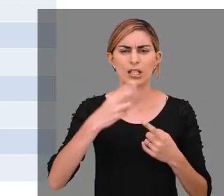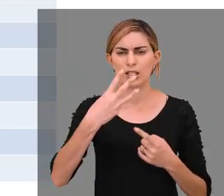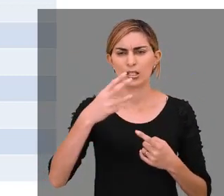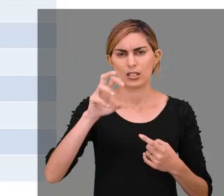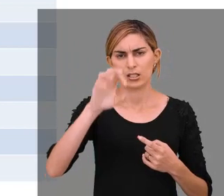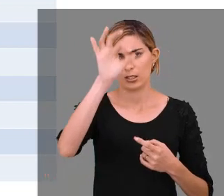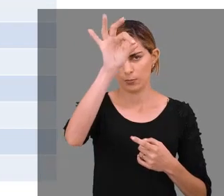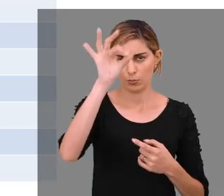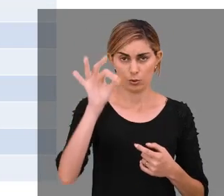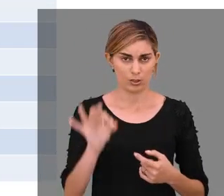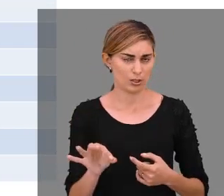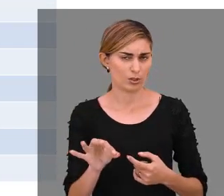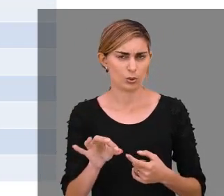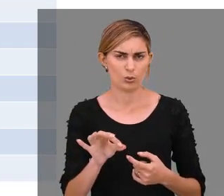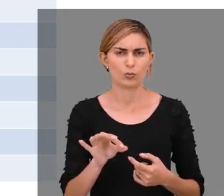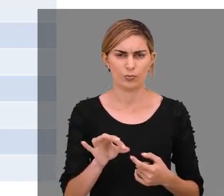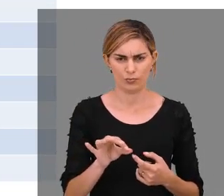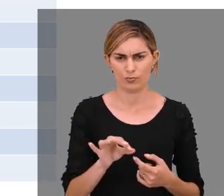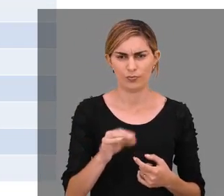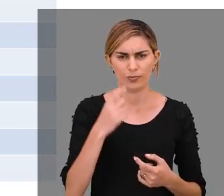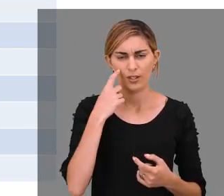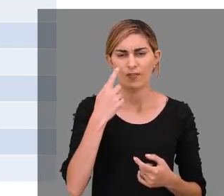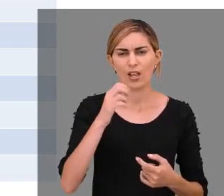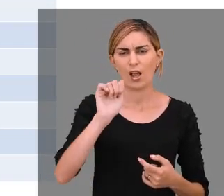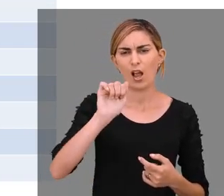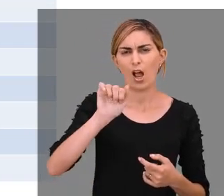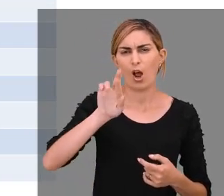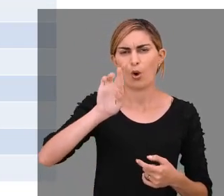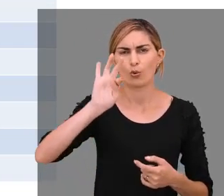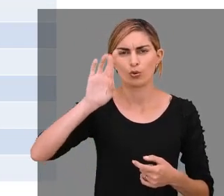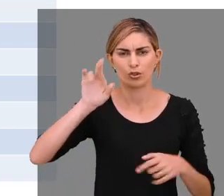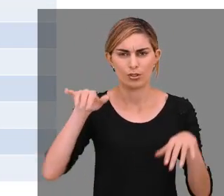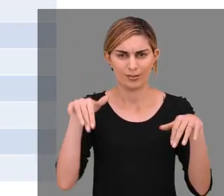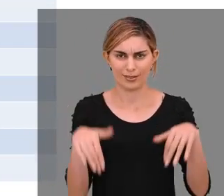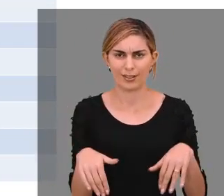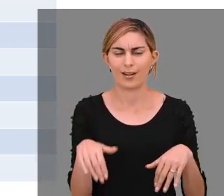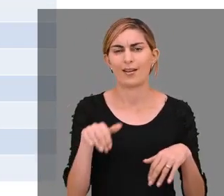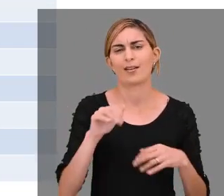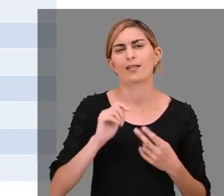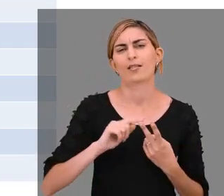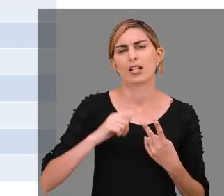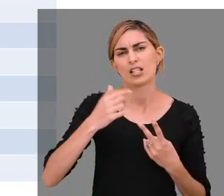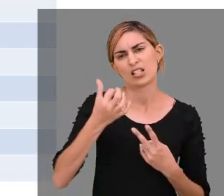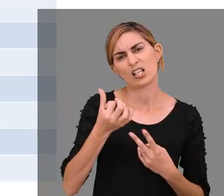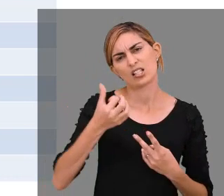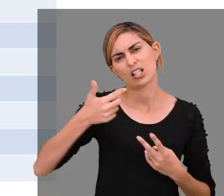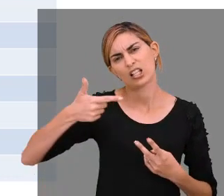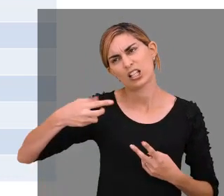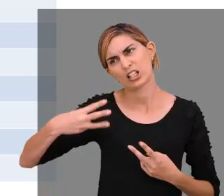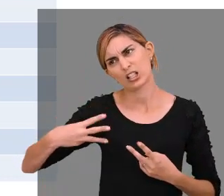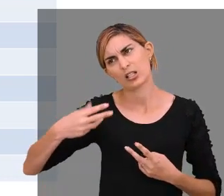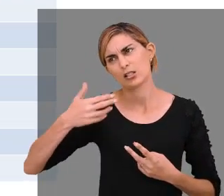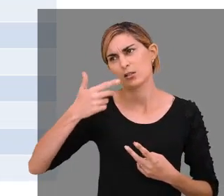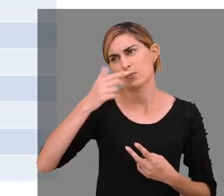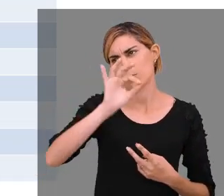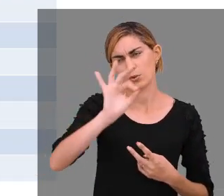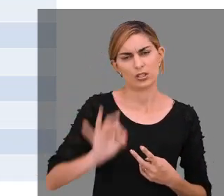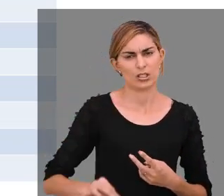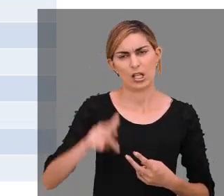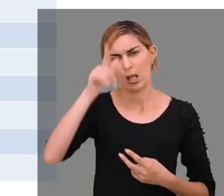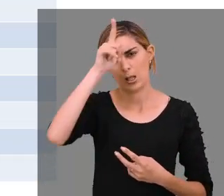de 35%. Aí vocês veem, na Áustria a gente tem uma taxa de 62%, quase 63%. Na